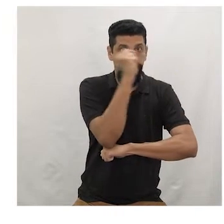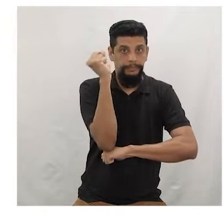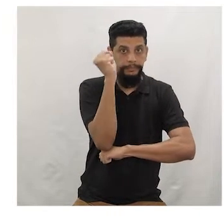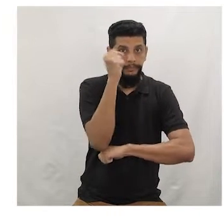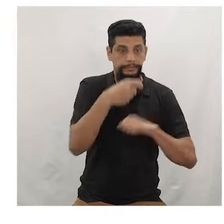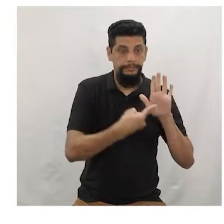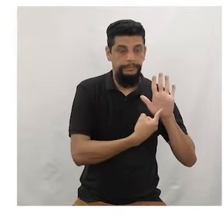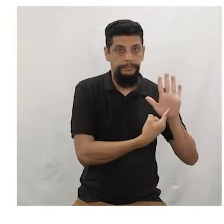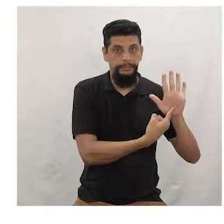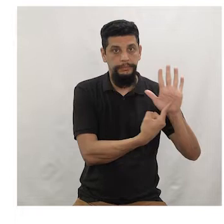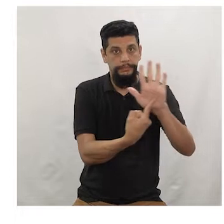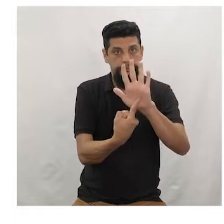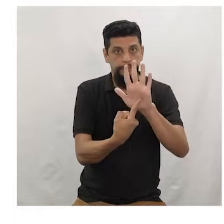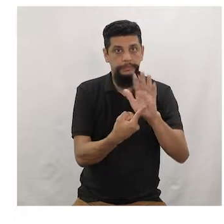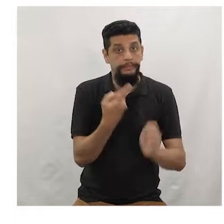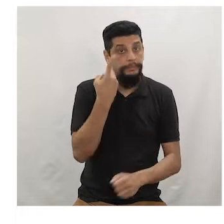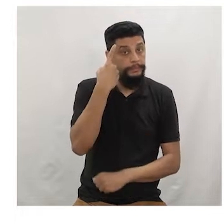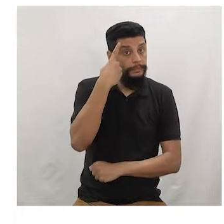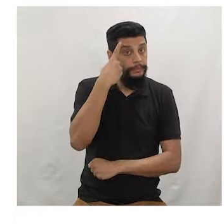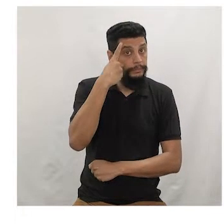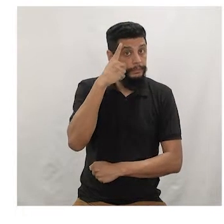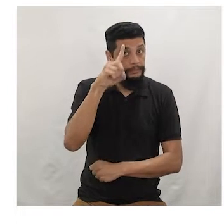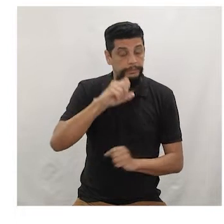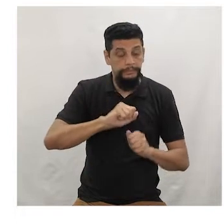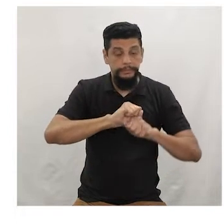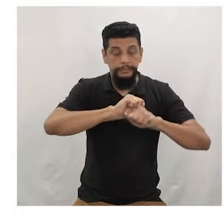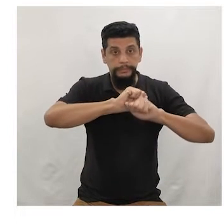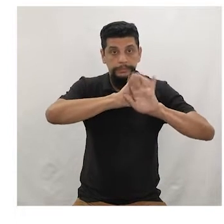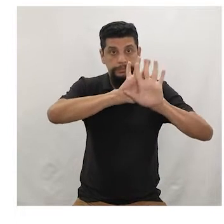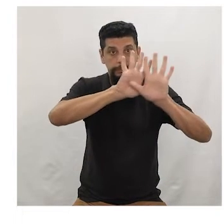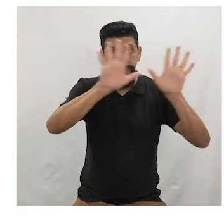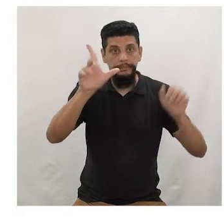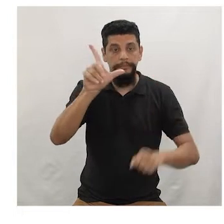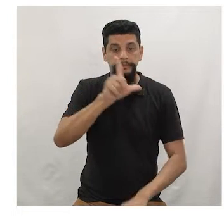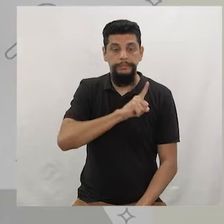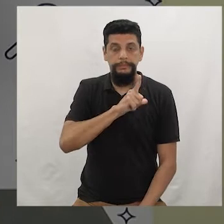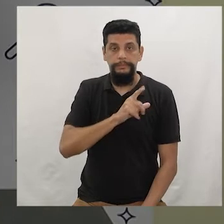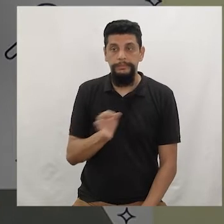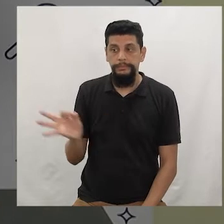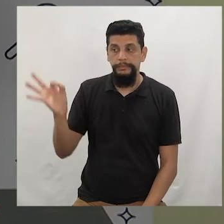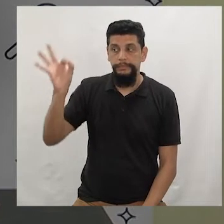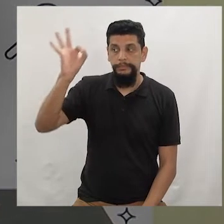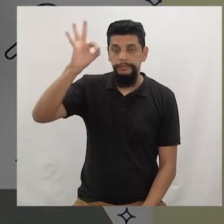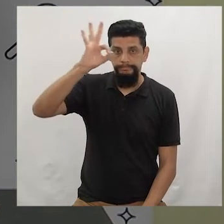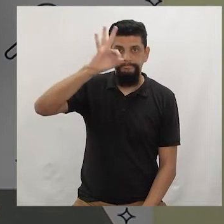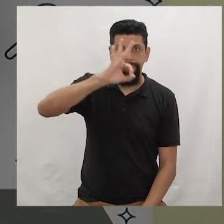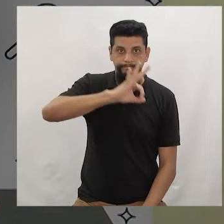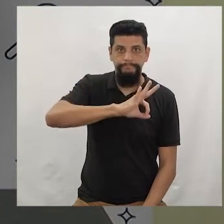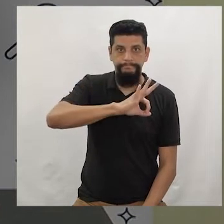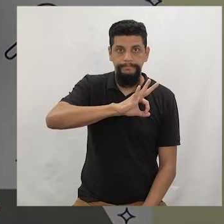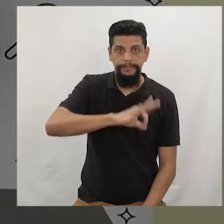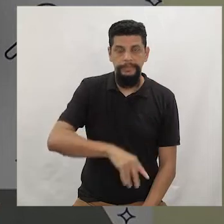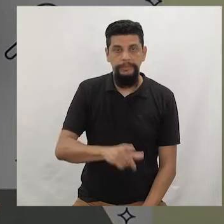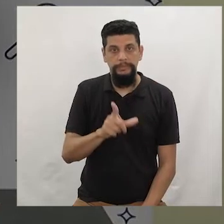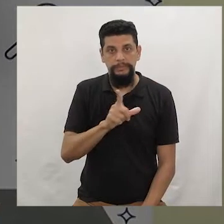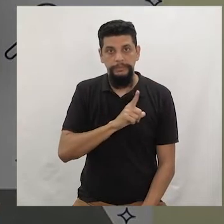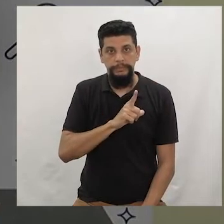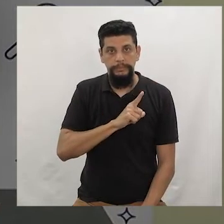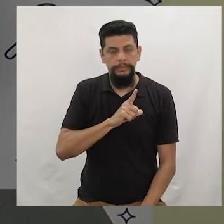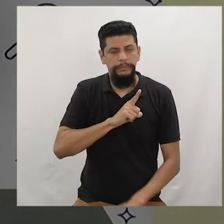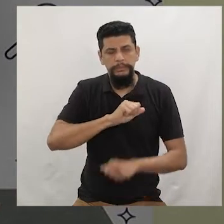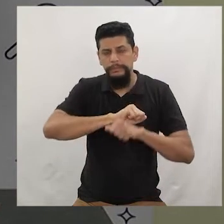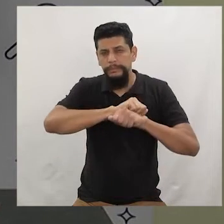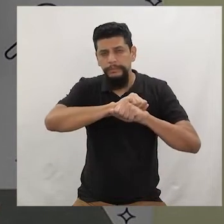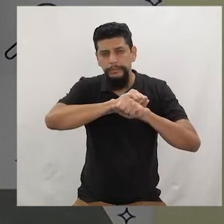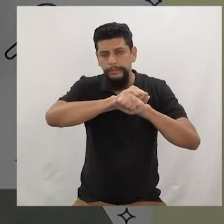janela que aparece durante o dia, que tem o sol aparecendo, que